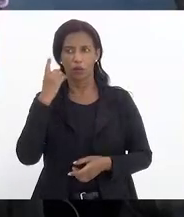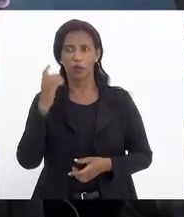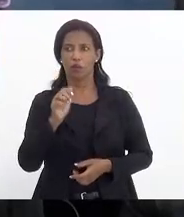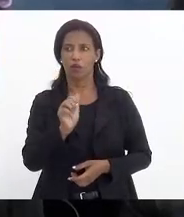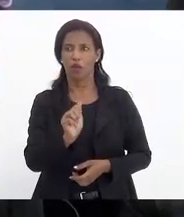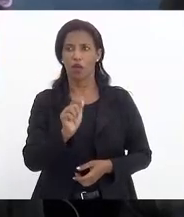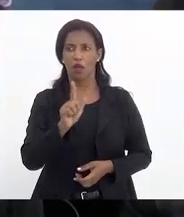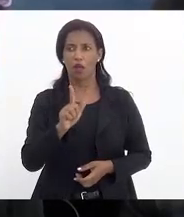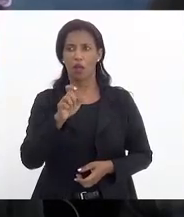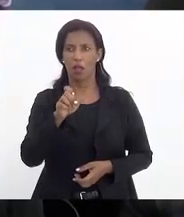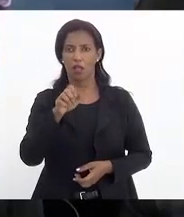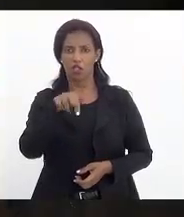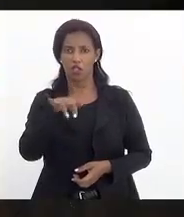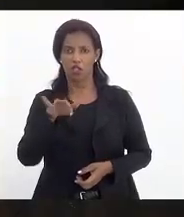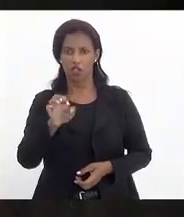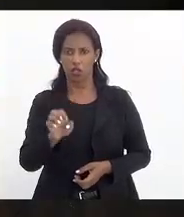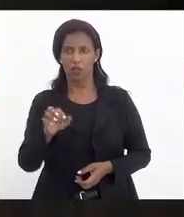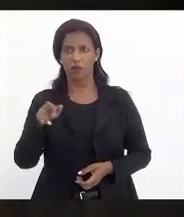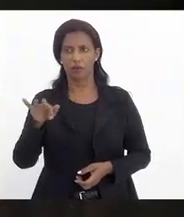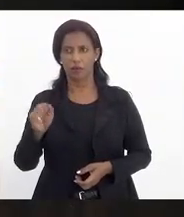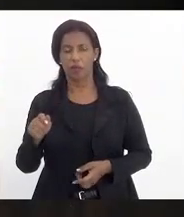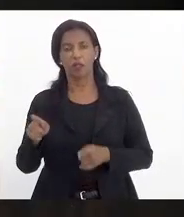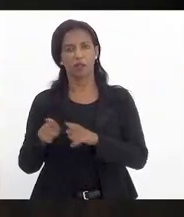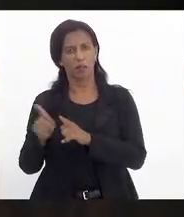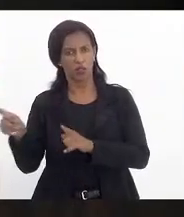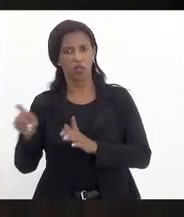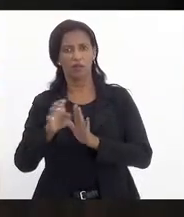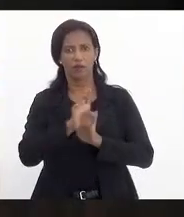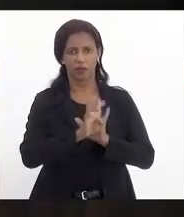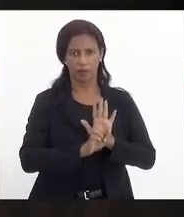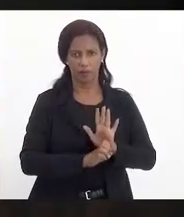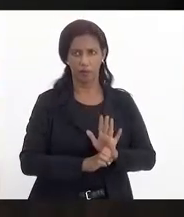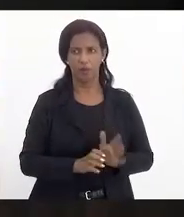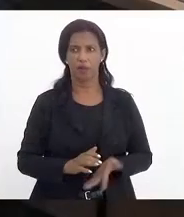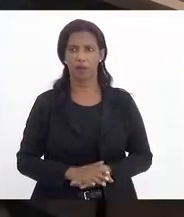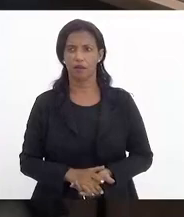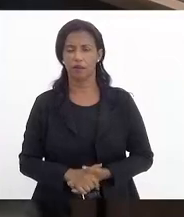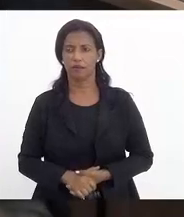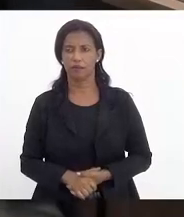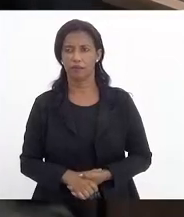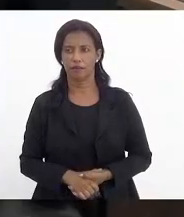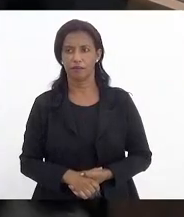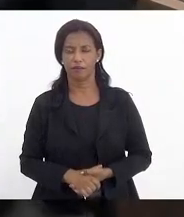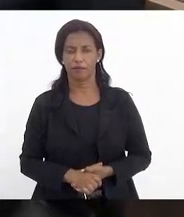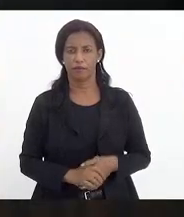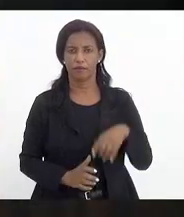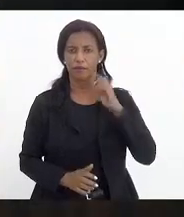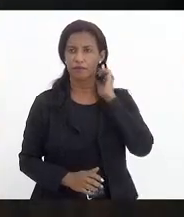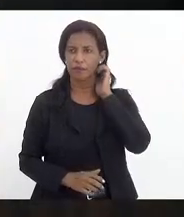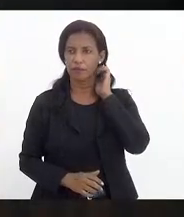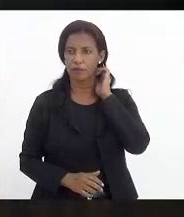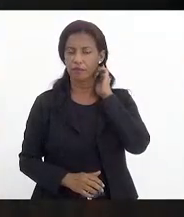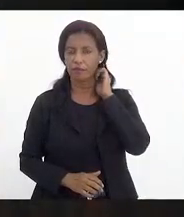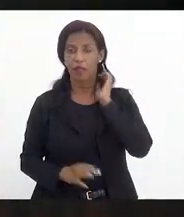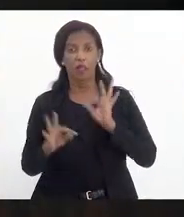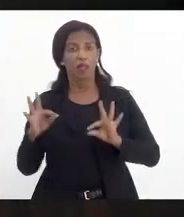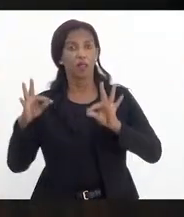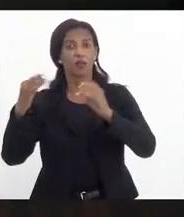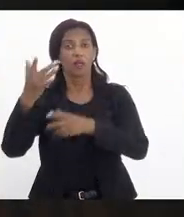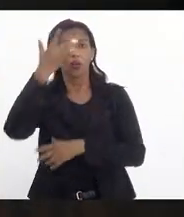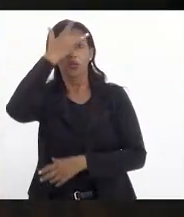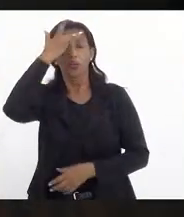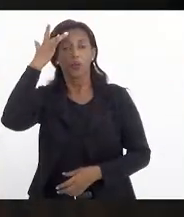Alexandre Freitas já correu também e produziu uma emenda. Nós retiramos a nossa emenda, se ela for porque fica todo mundo querendo jogar para o